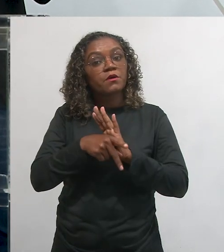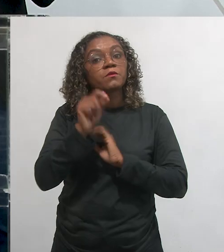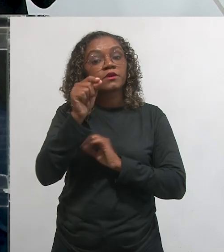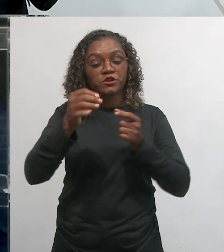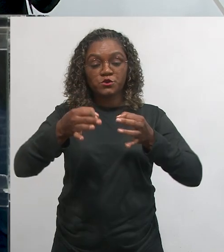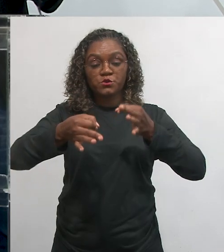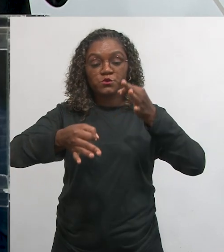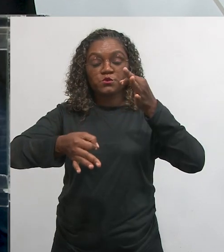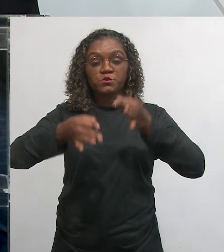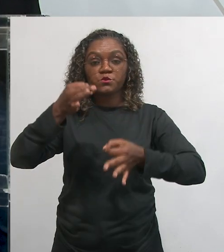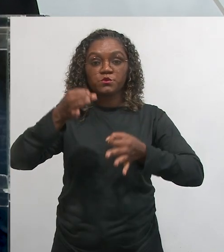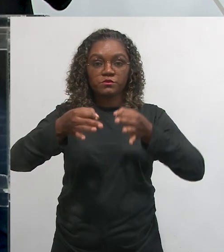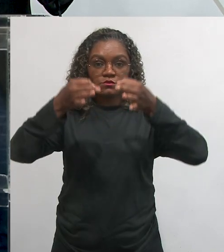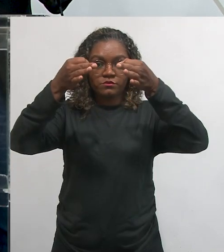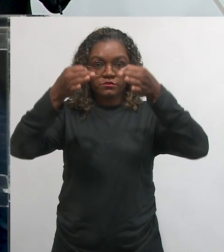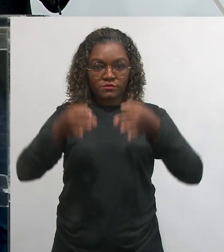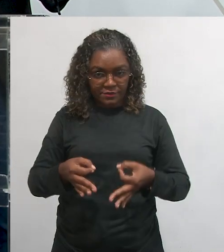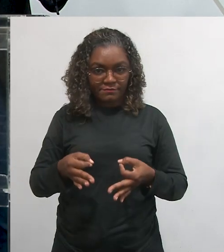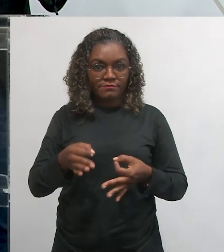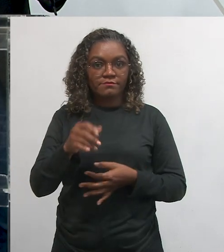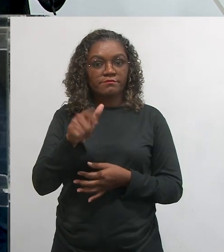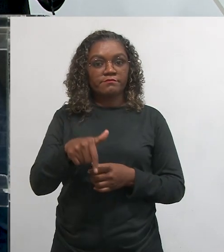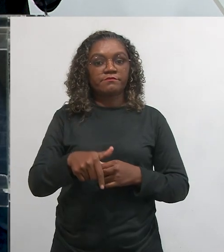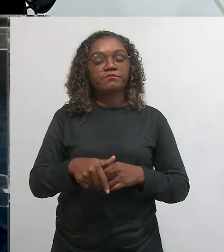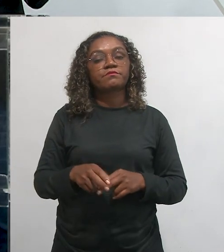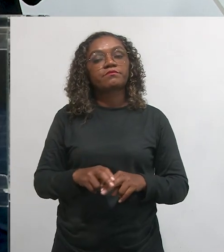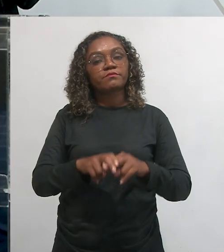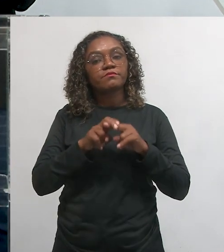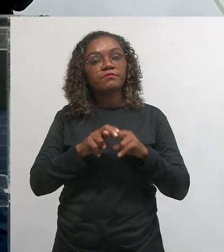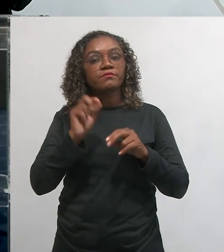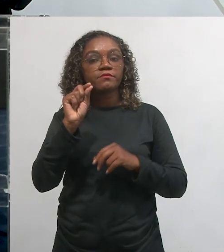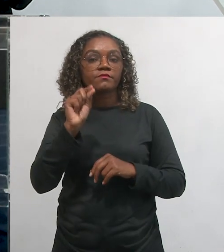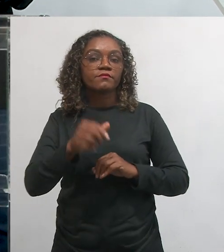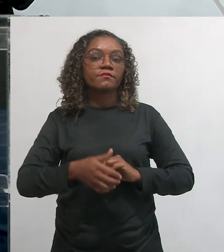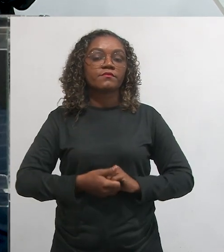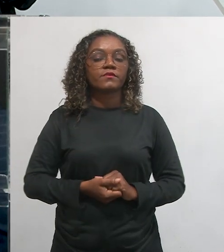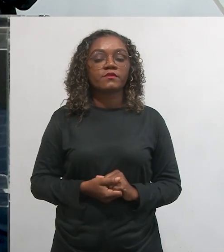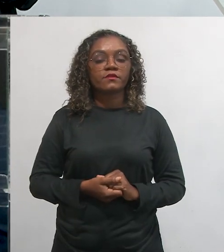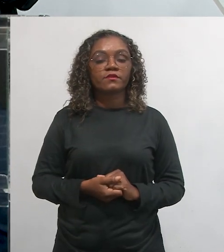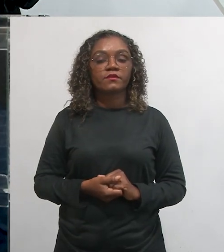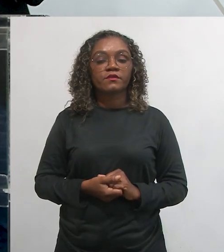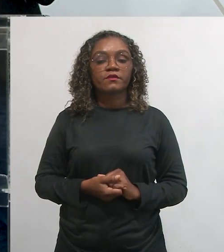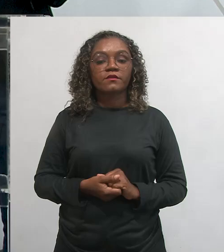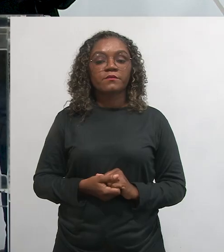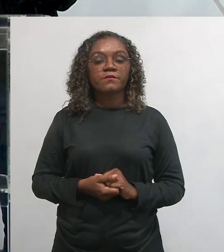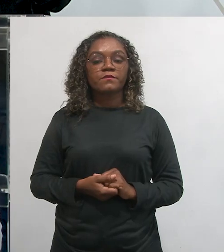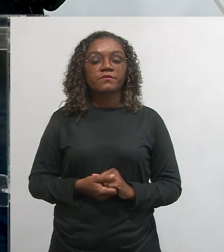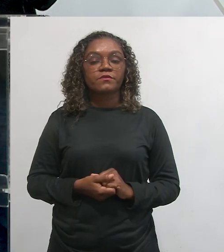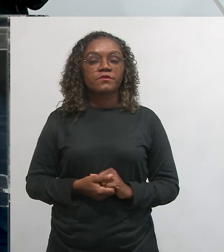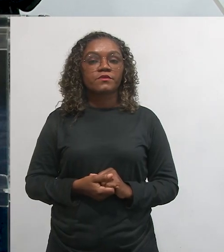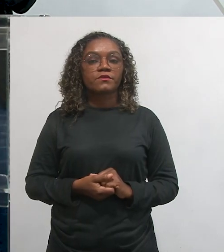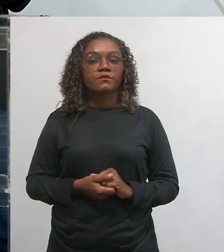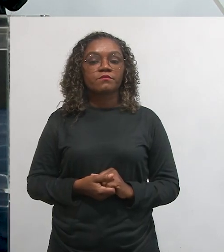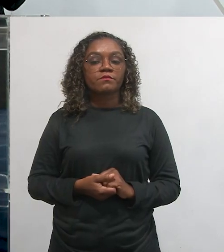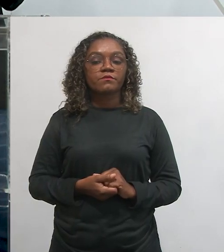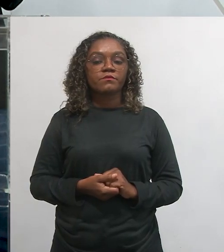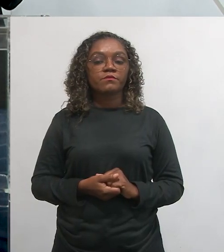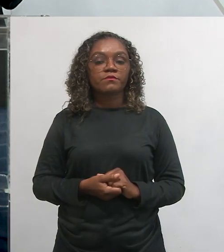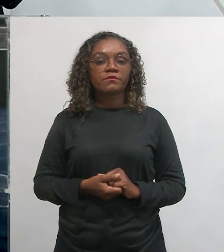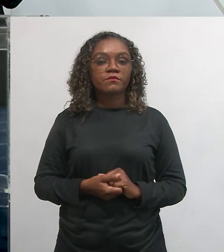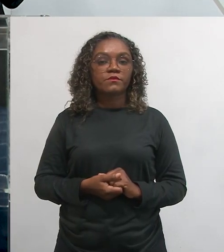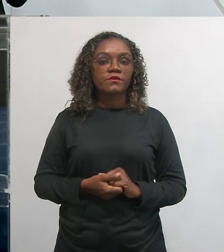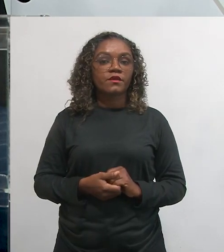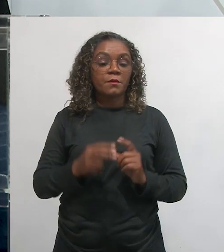um elemento chamado justiça. Essa justiça, num primeiro momento,